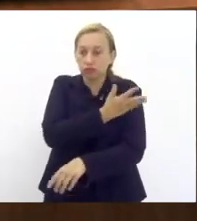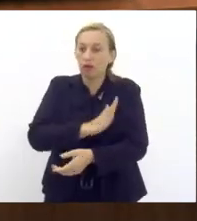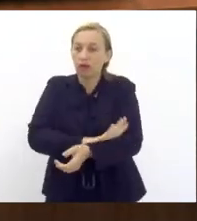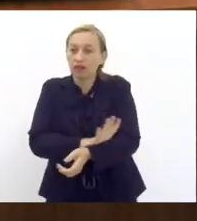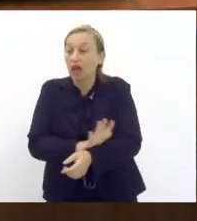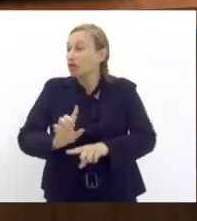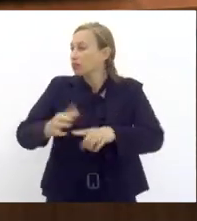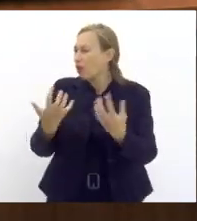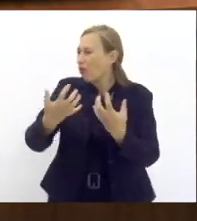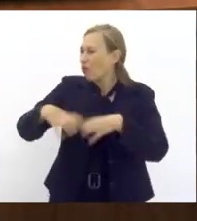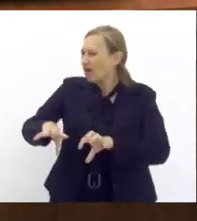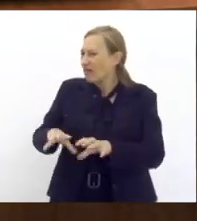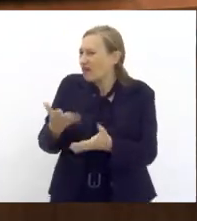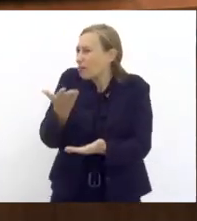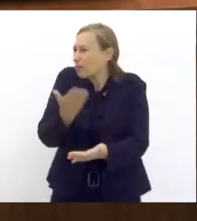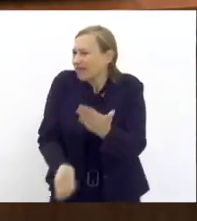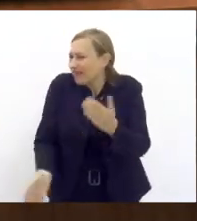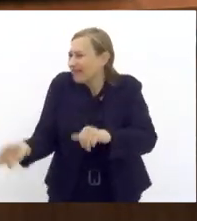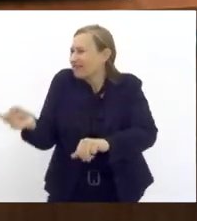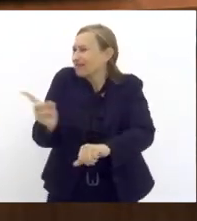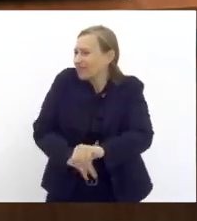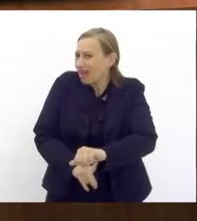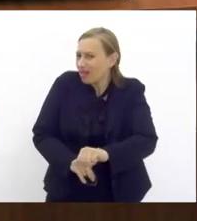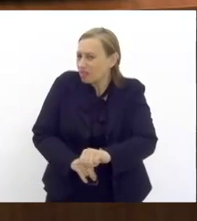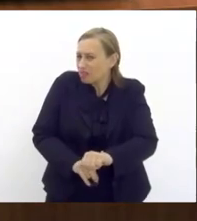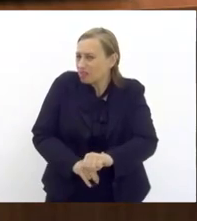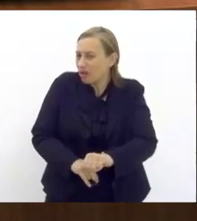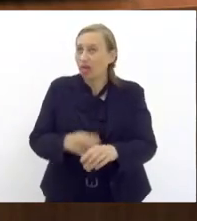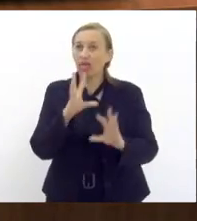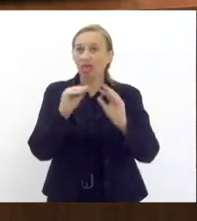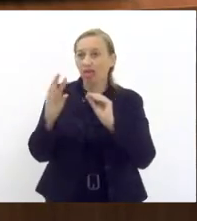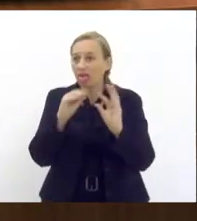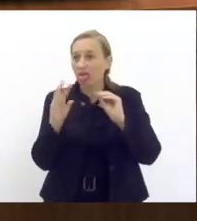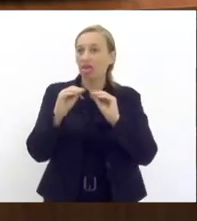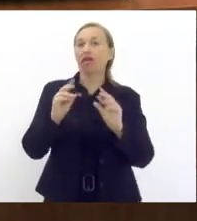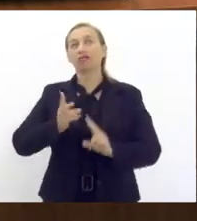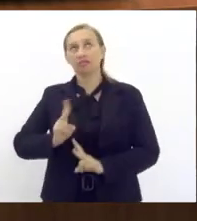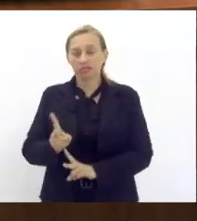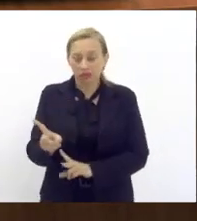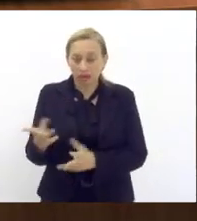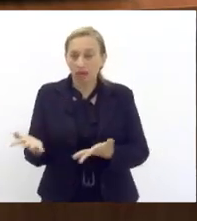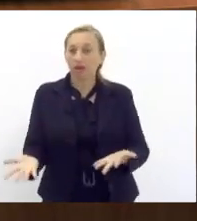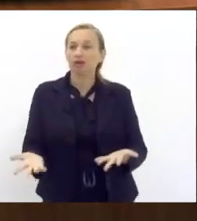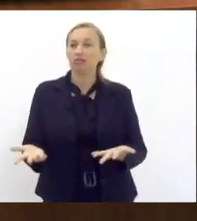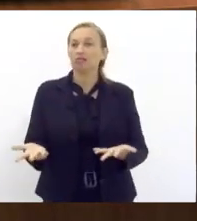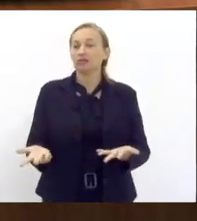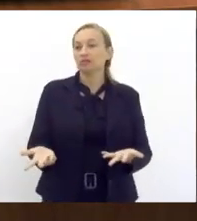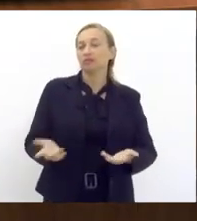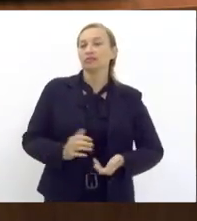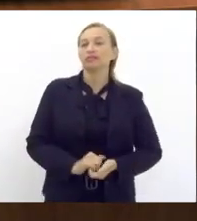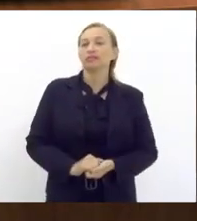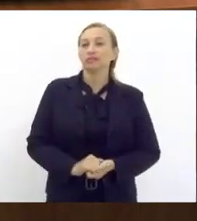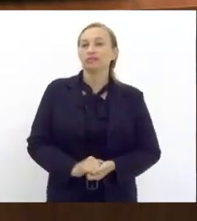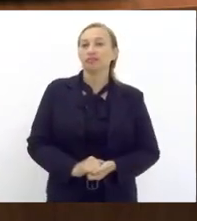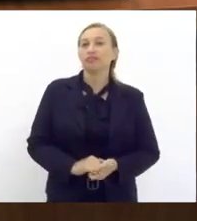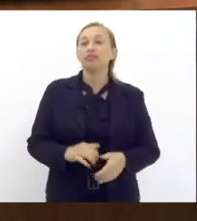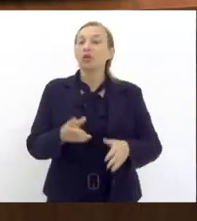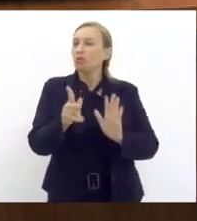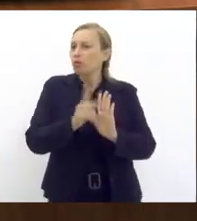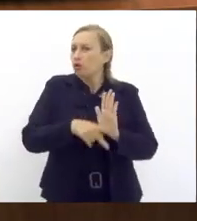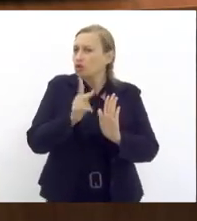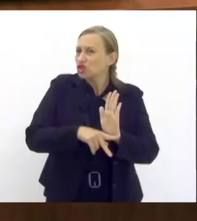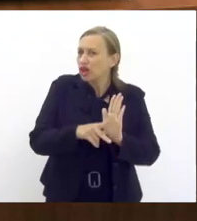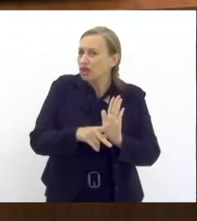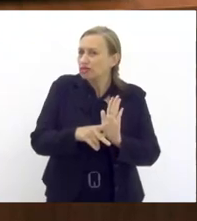quer ficar perdendo tempo do Parlamento Fluminense nesse mimimi de sempre, nessa mesmice de sempre, em projetos que